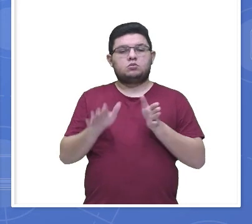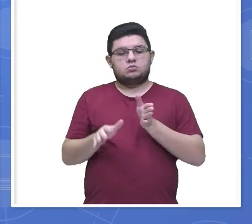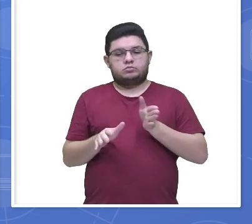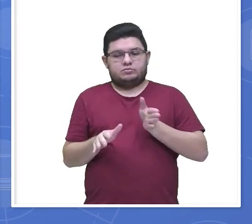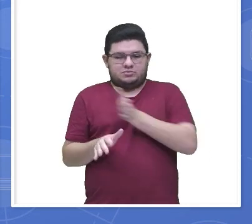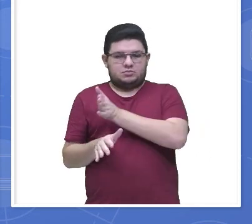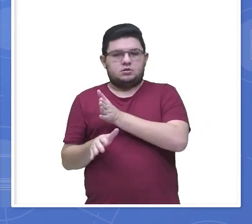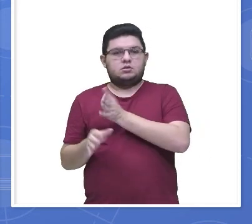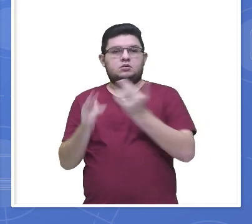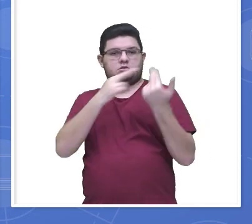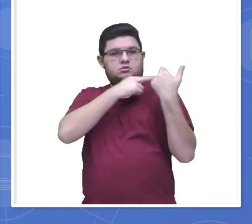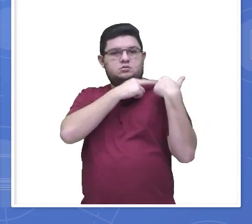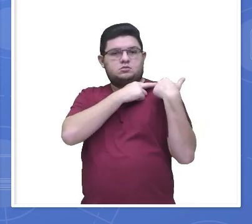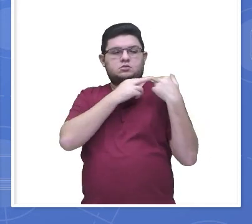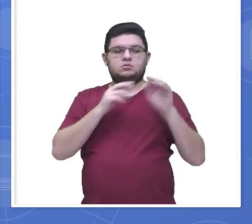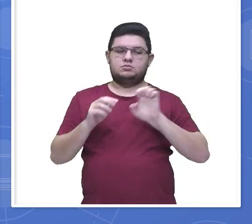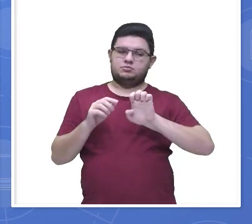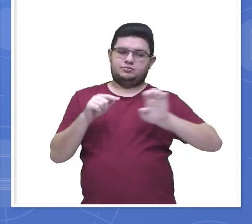lado direito,